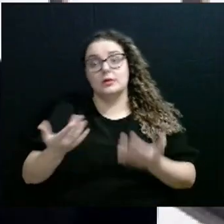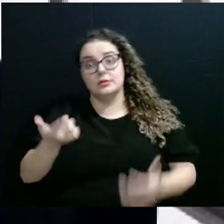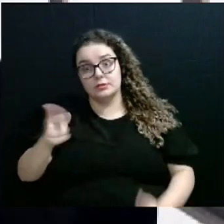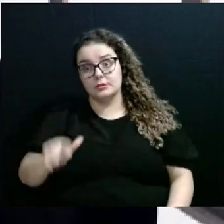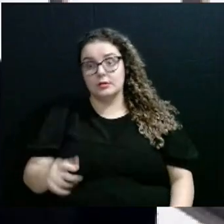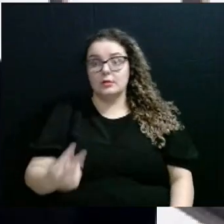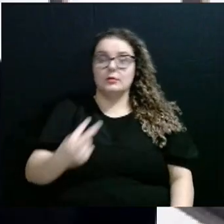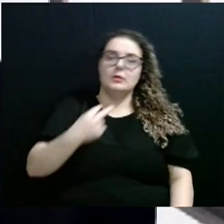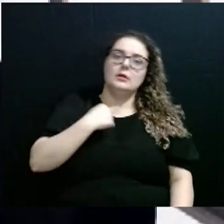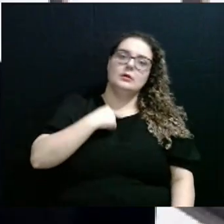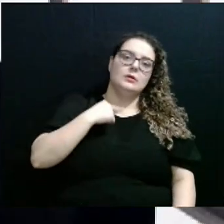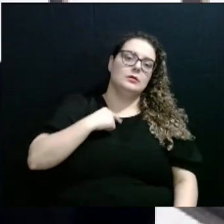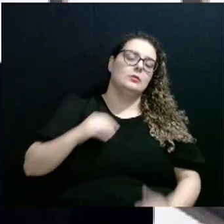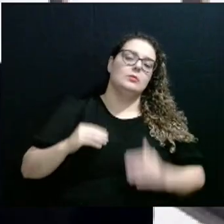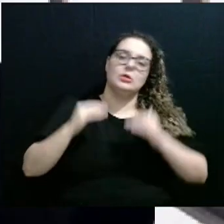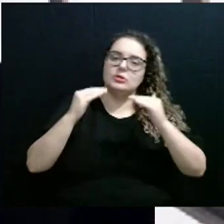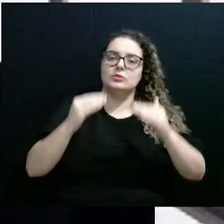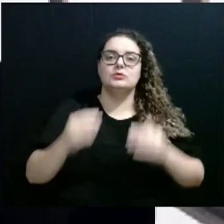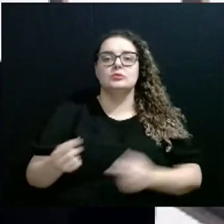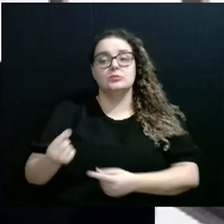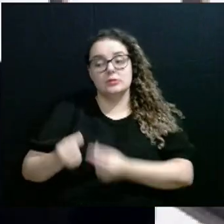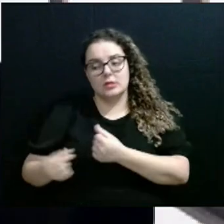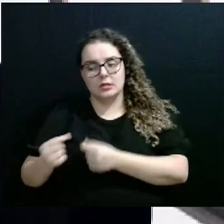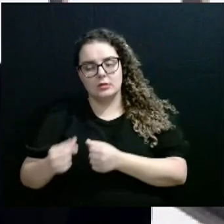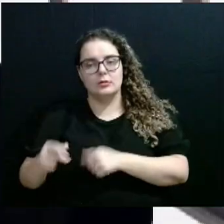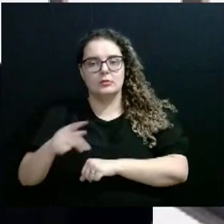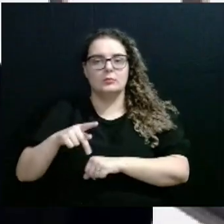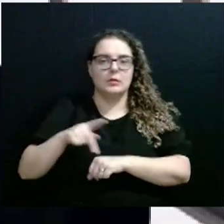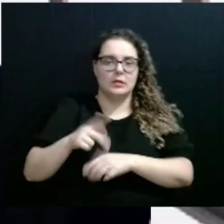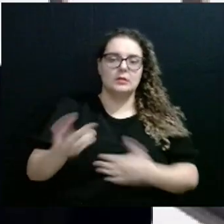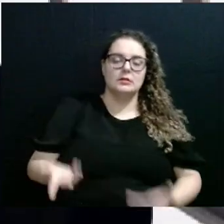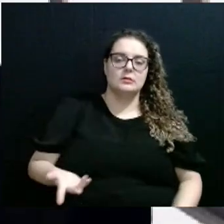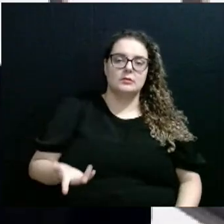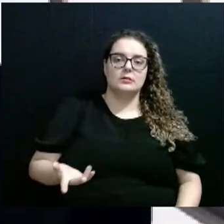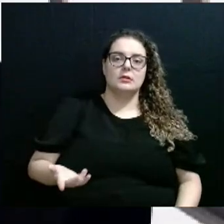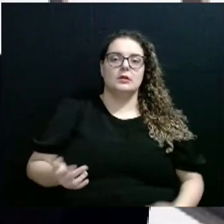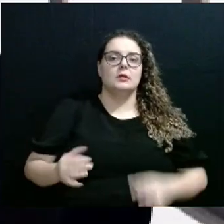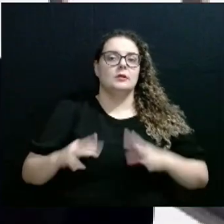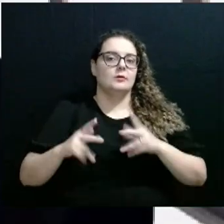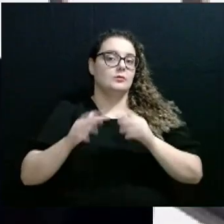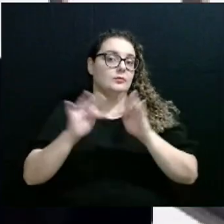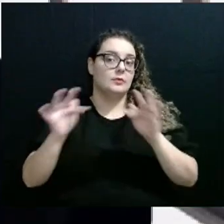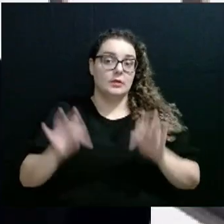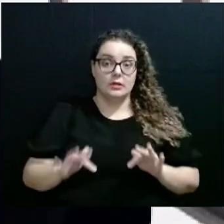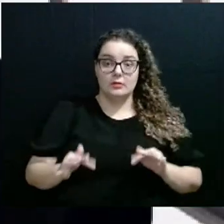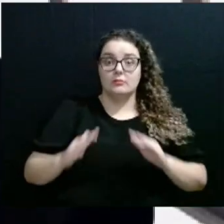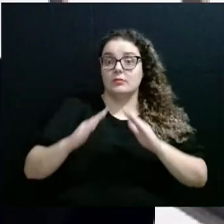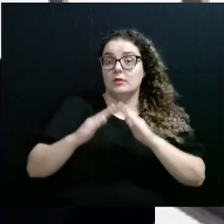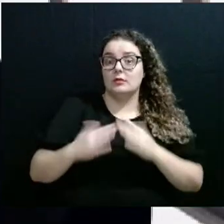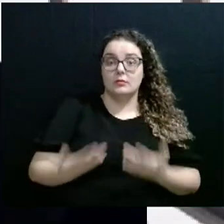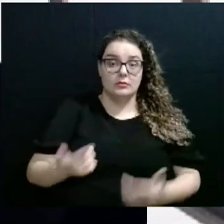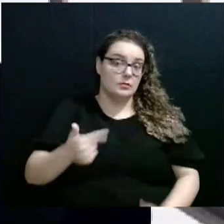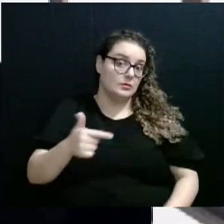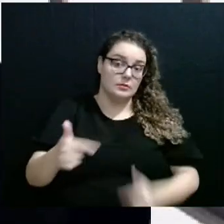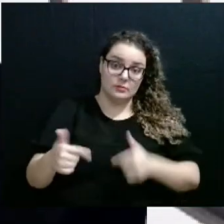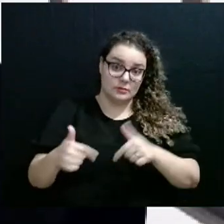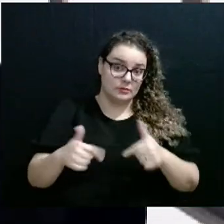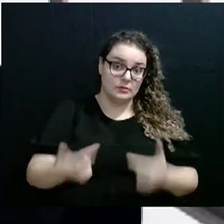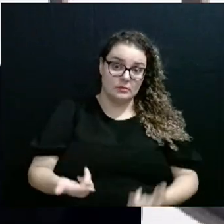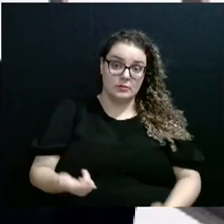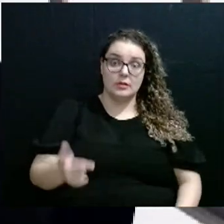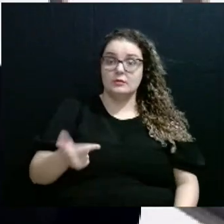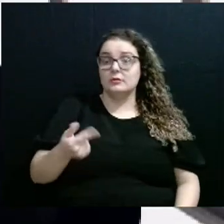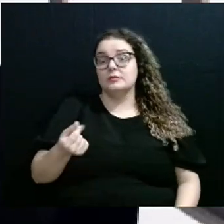sobrepor à questão da economia, porque não adianta todo mundo feliz, todo mundo em casa, sem trabalho. Então, acho que é importante a gente